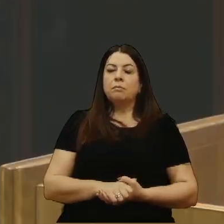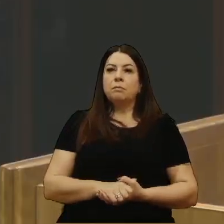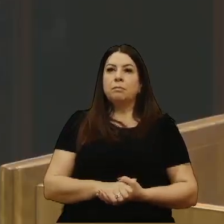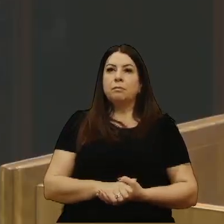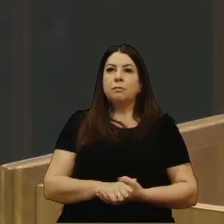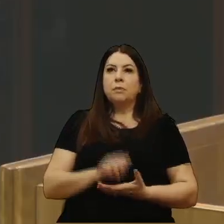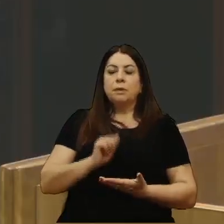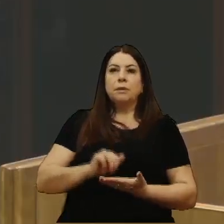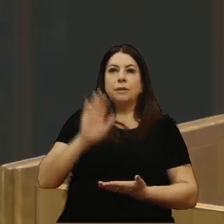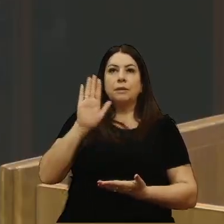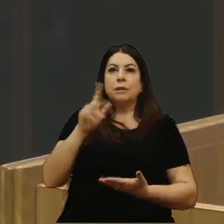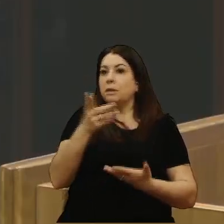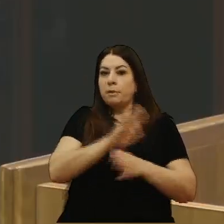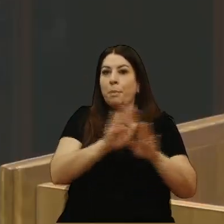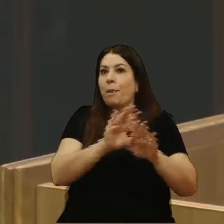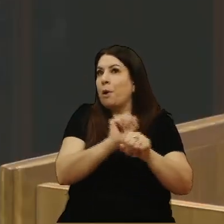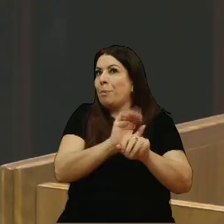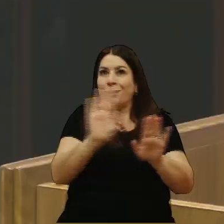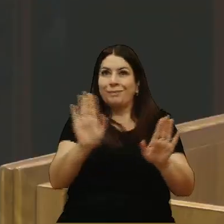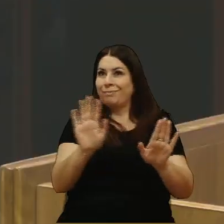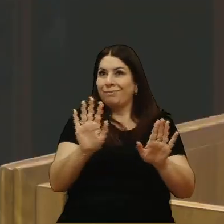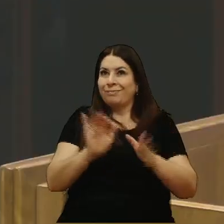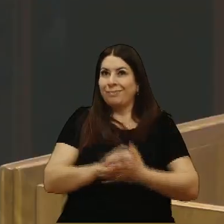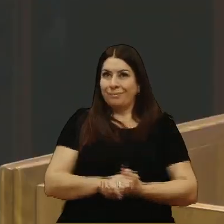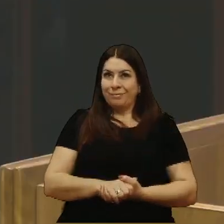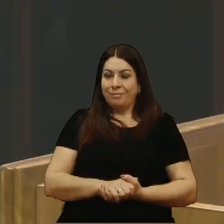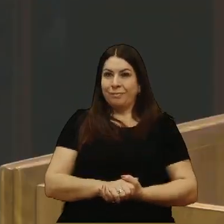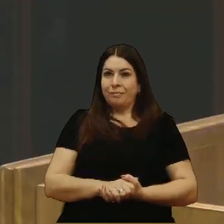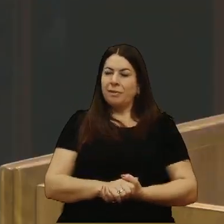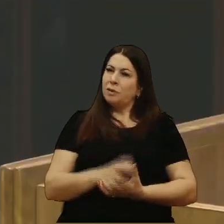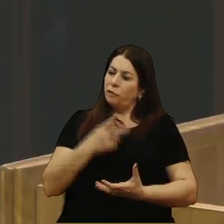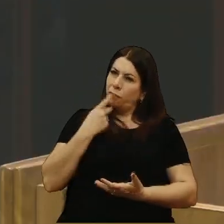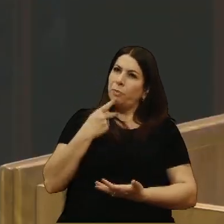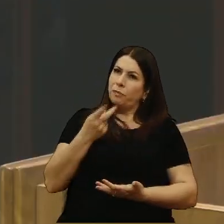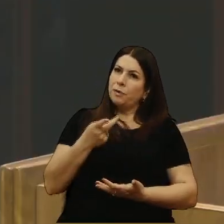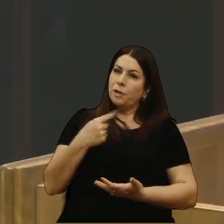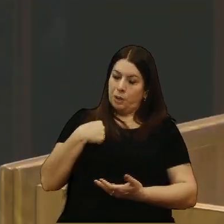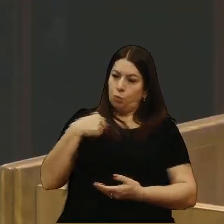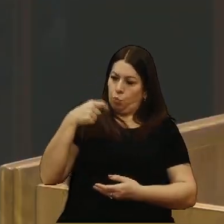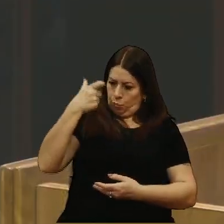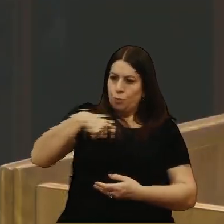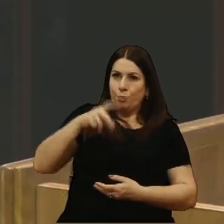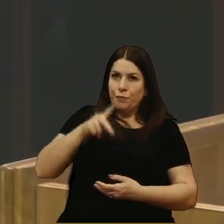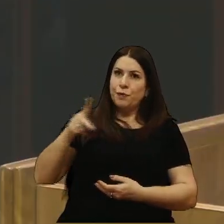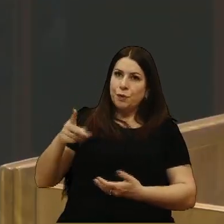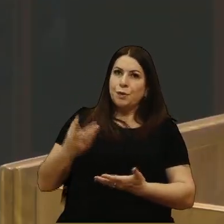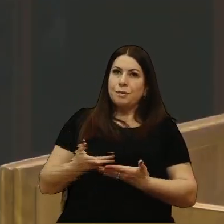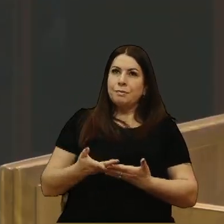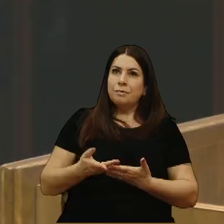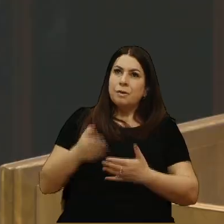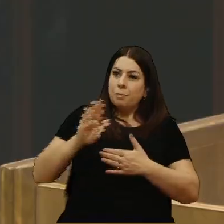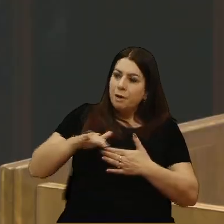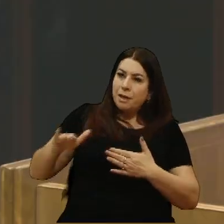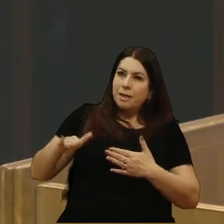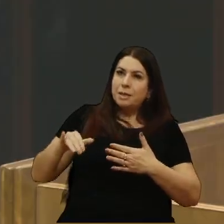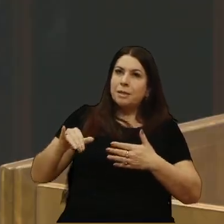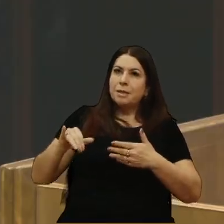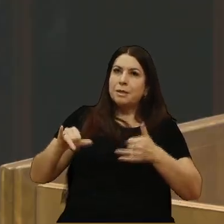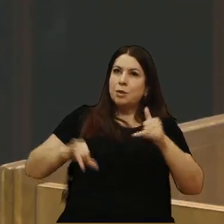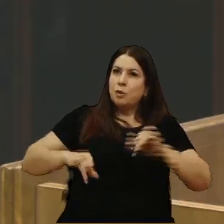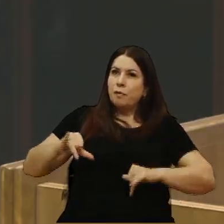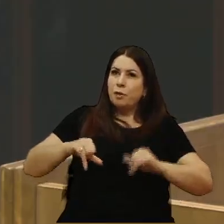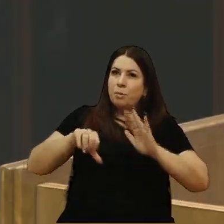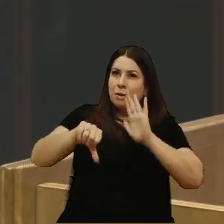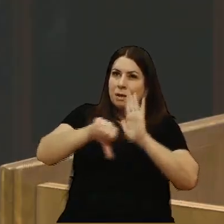oportuno uma parte, e acabou por aí. E eu digo para vocês, eu sou professor. Se uma criança sofreu um crime